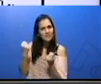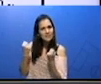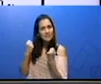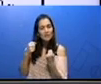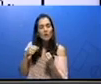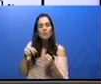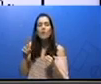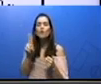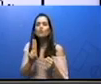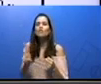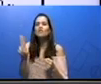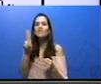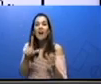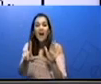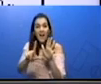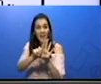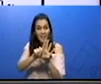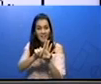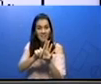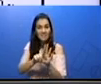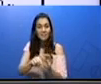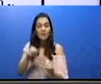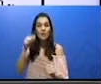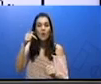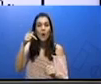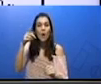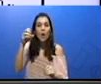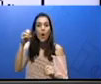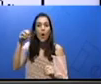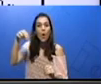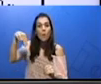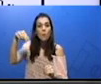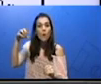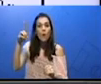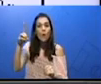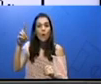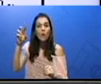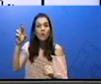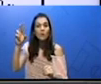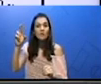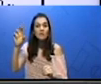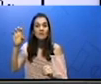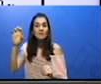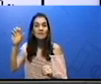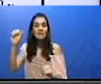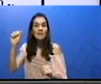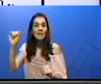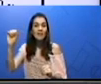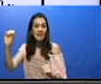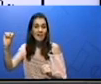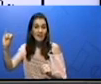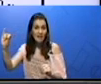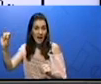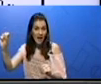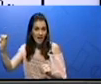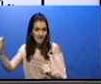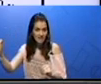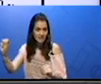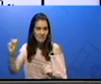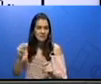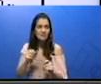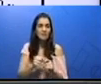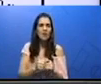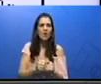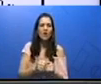vai utilizar as leis ponderais. Então, na primeira experiência, a gente vai usar a lei de Lavoisier. Então,